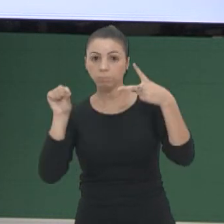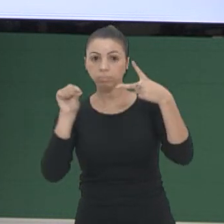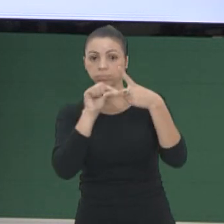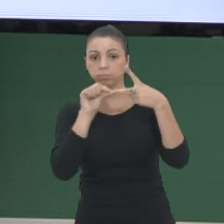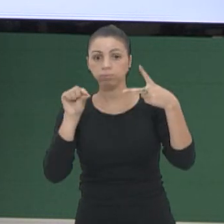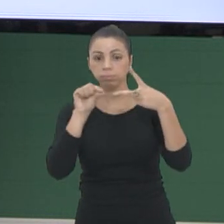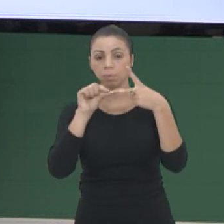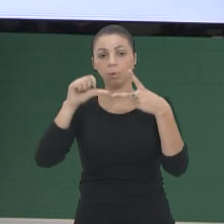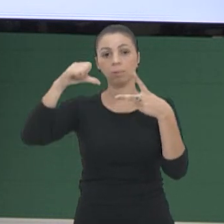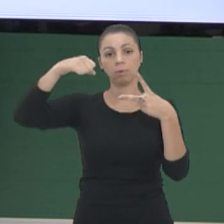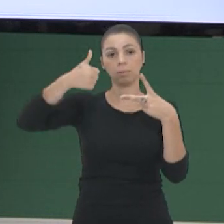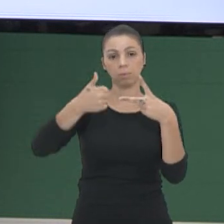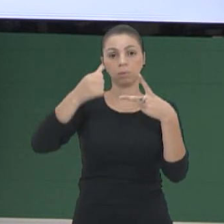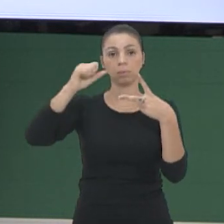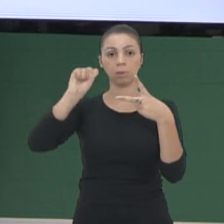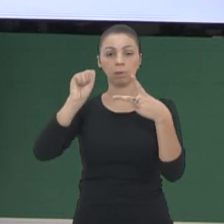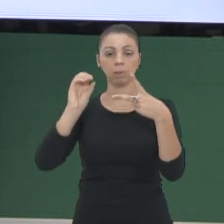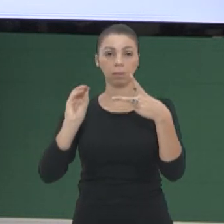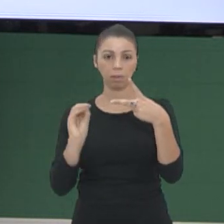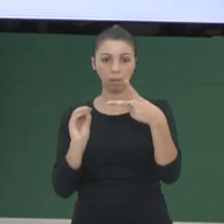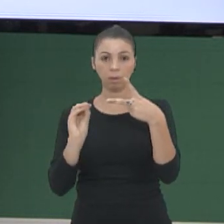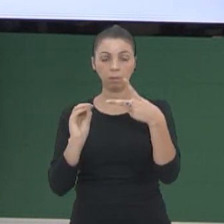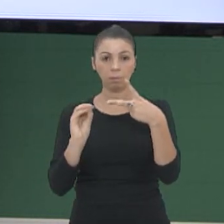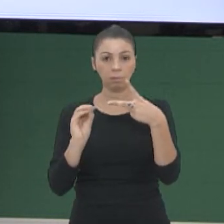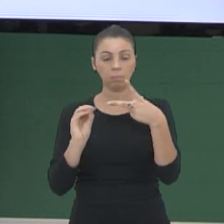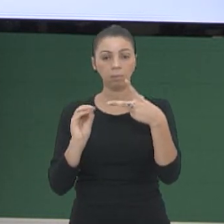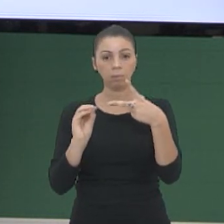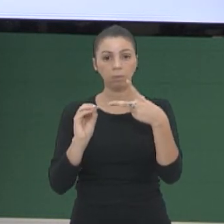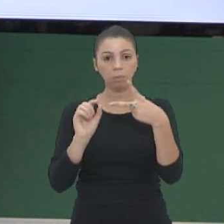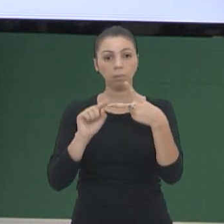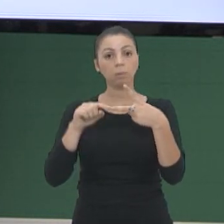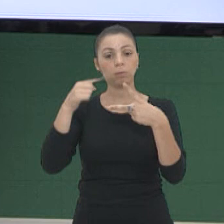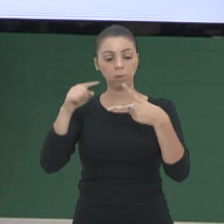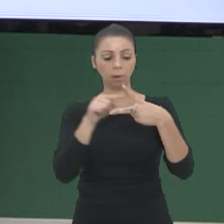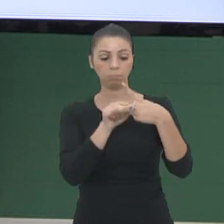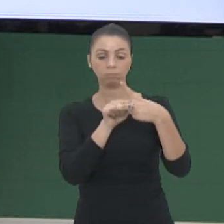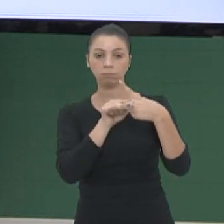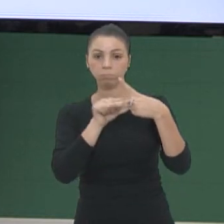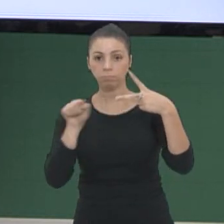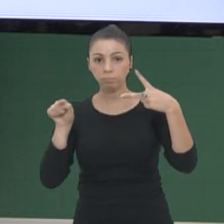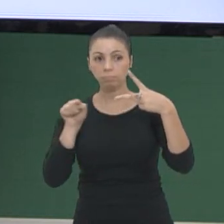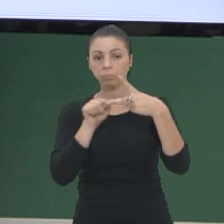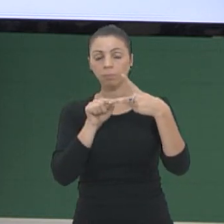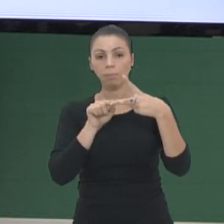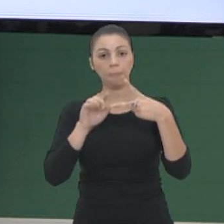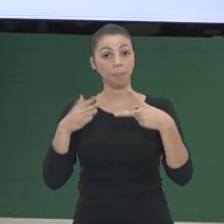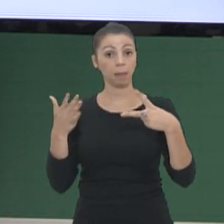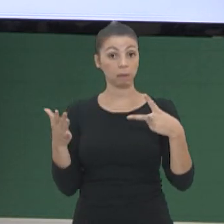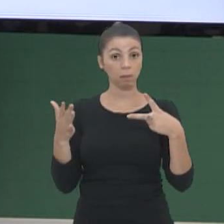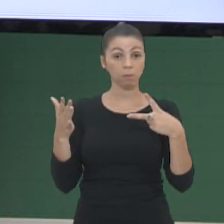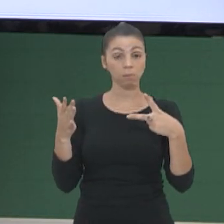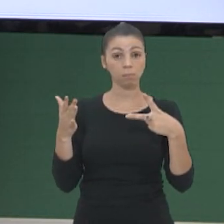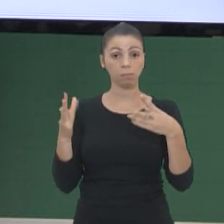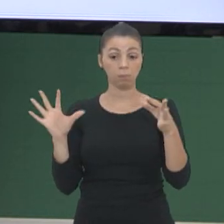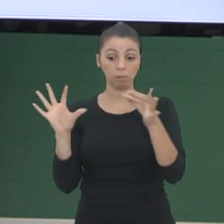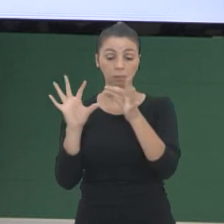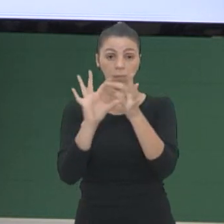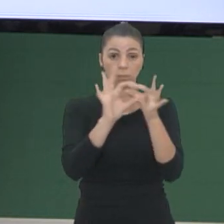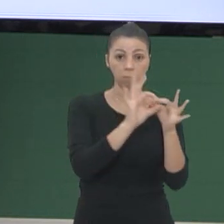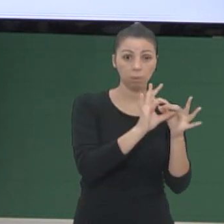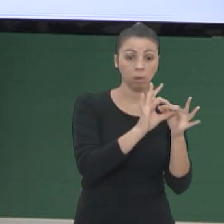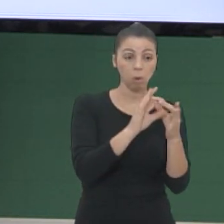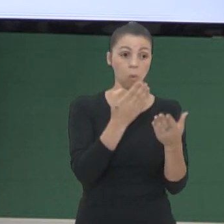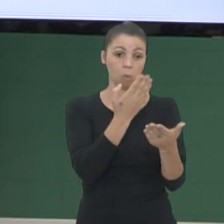depois e já vimos também com relação a ângulos suplementares. Então veja como uma coisa, uma aula